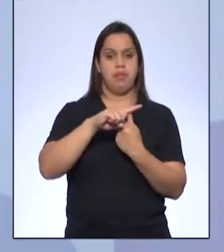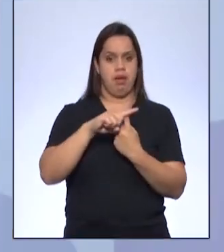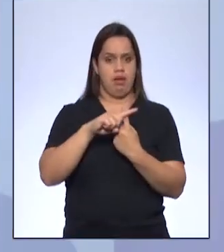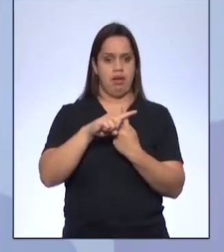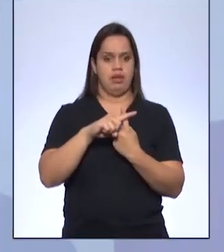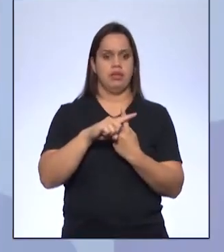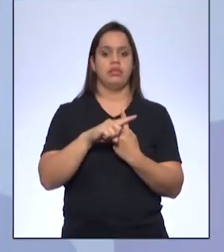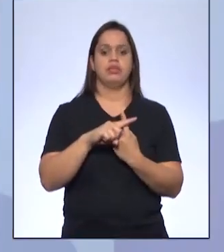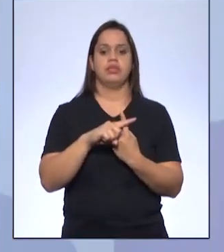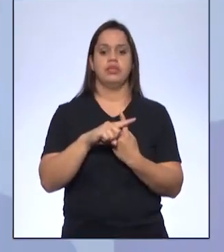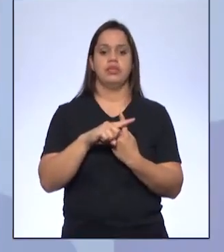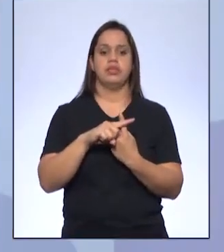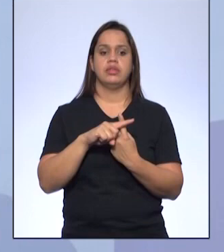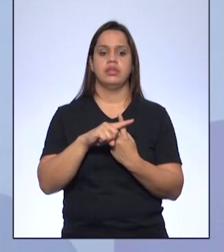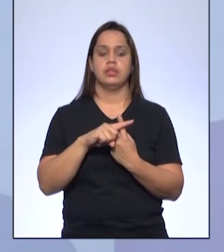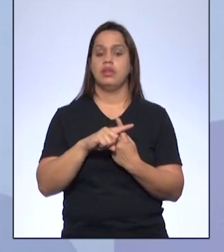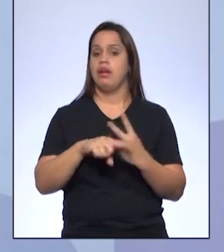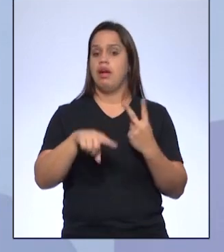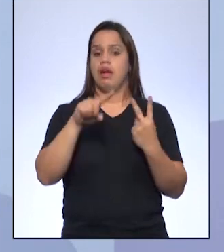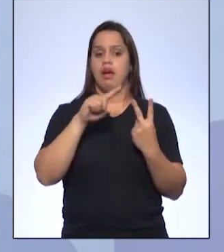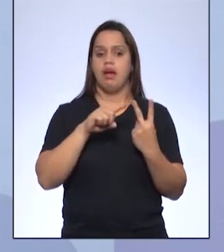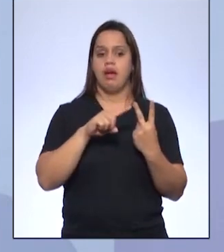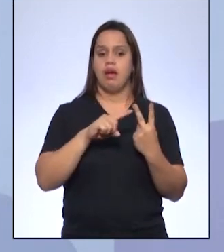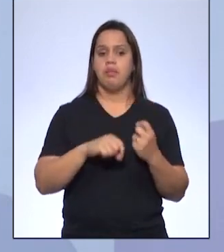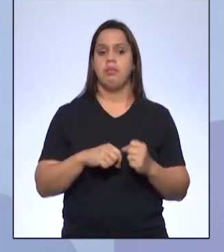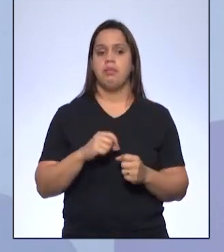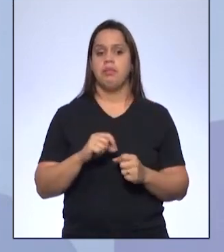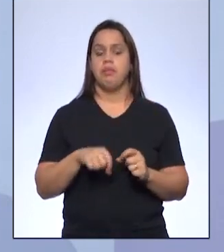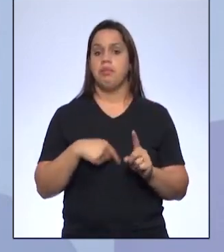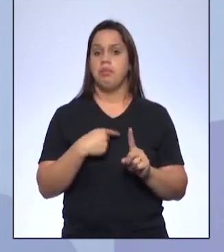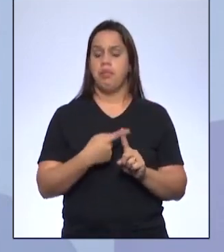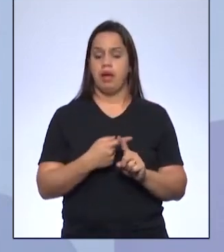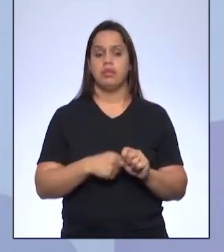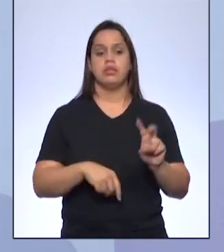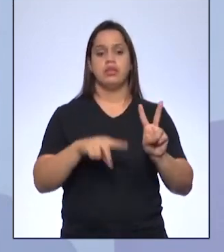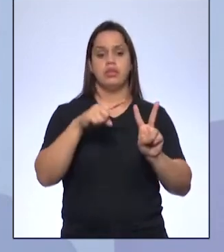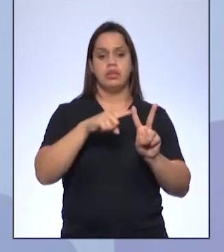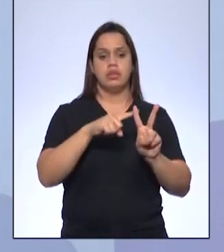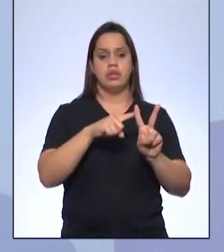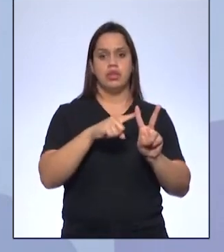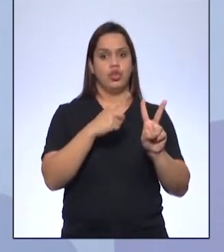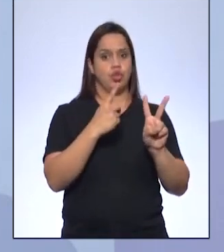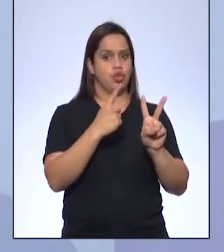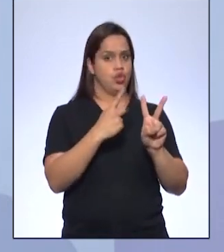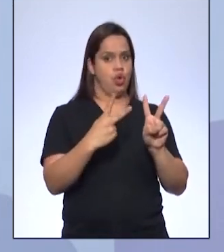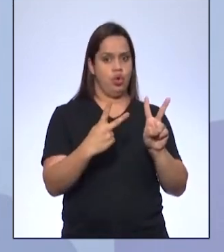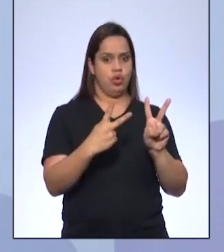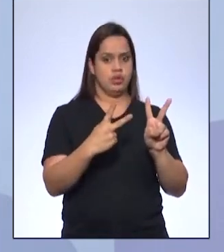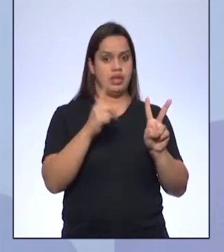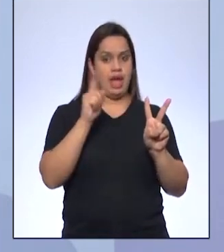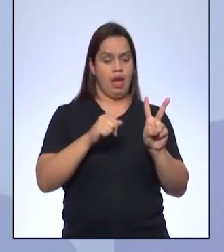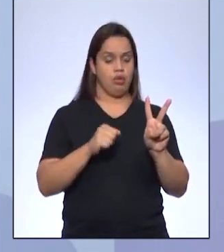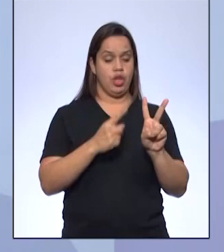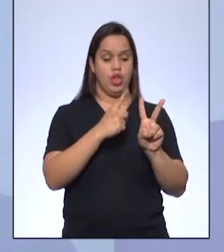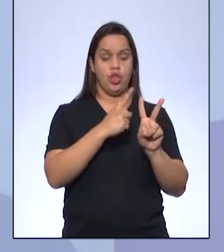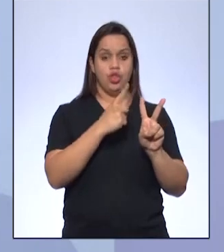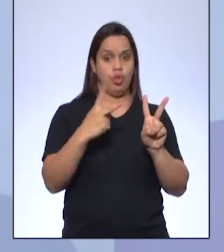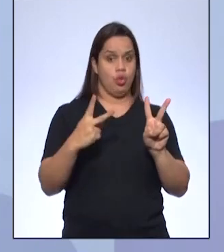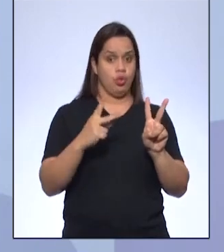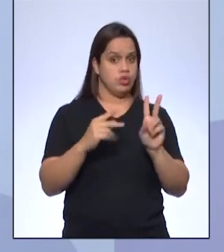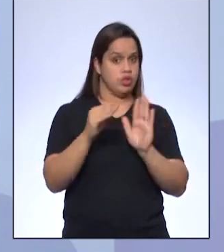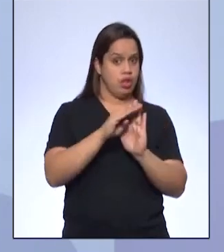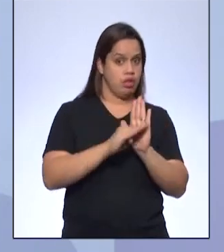mais raiz quadrada, não é mais 12. É o 12 decomposto, que é 2